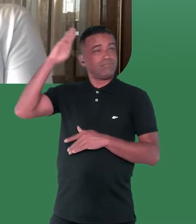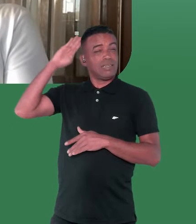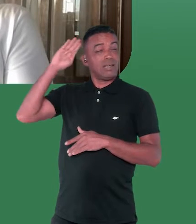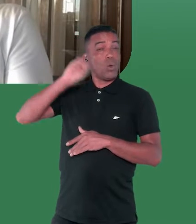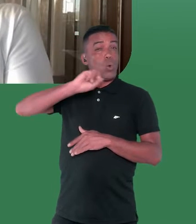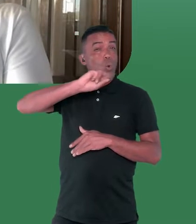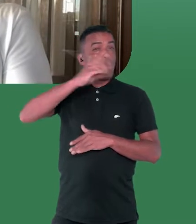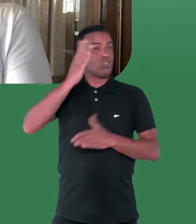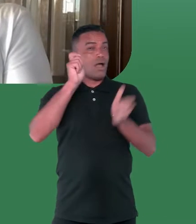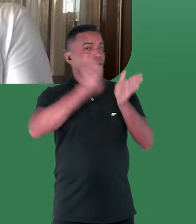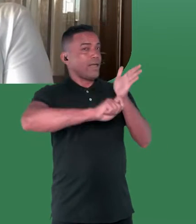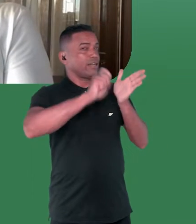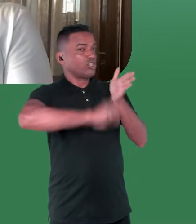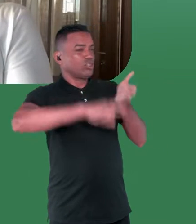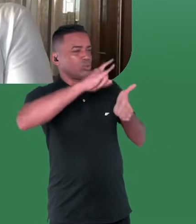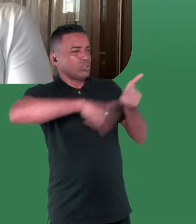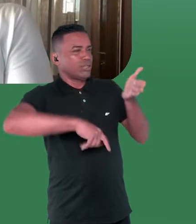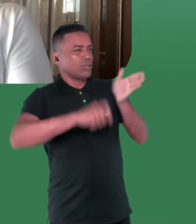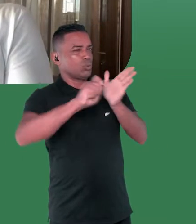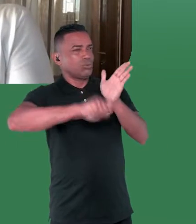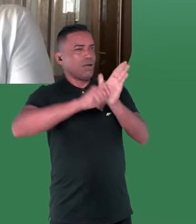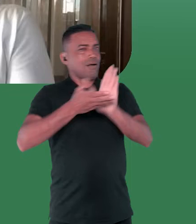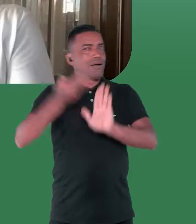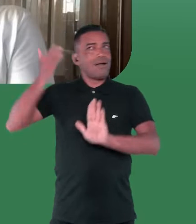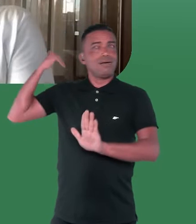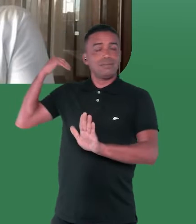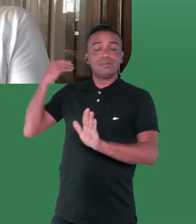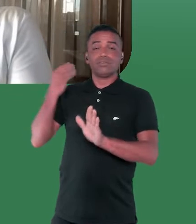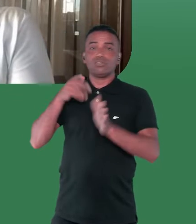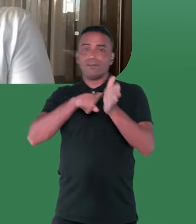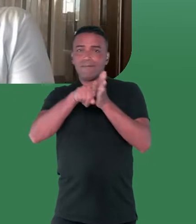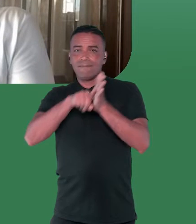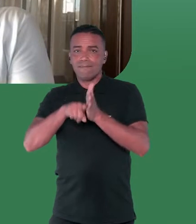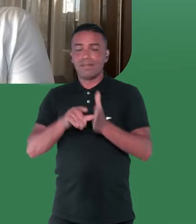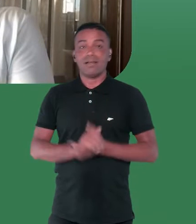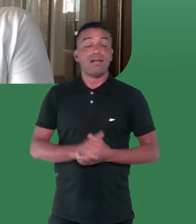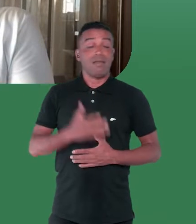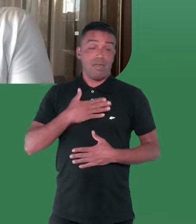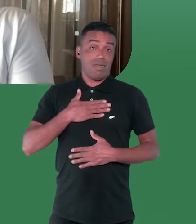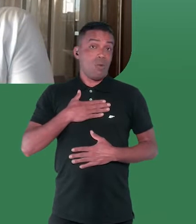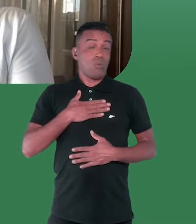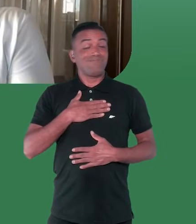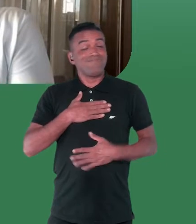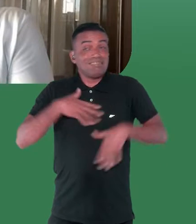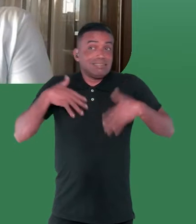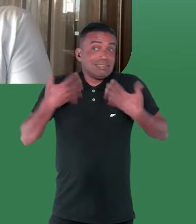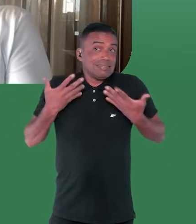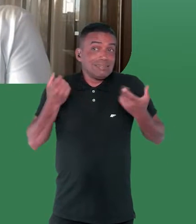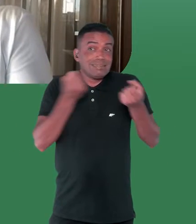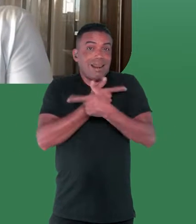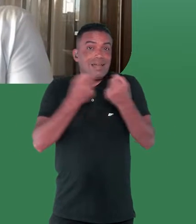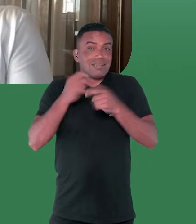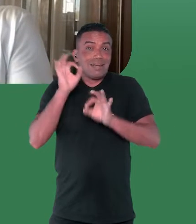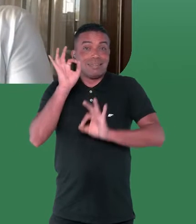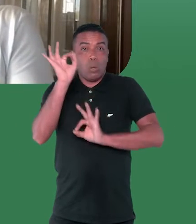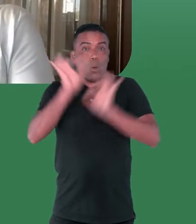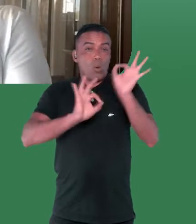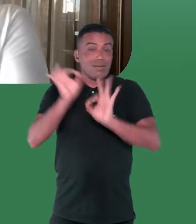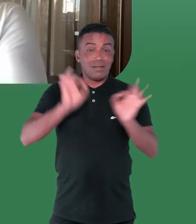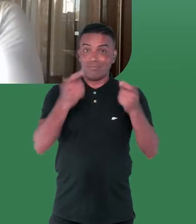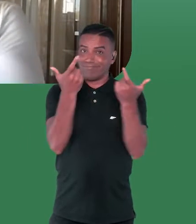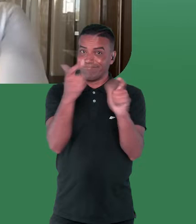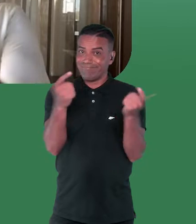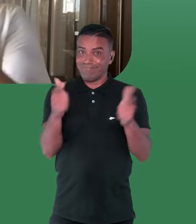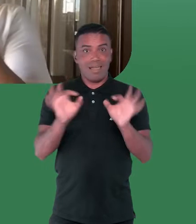anotado, guardado, que você foi buscando? Engraçado, porque eu sou muito desorganizado, né? Isso é uma das minhas características,